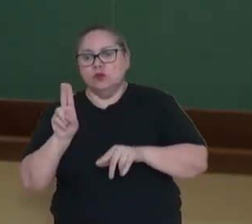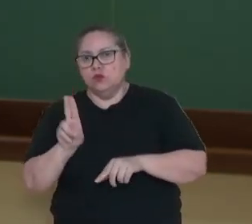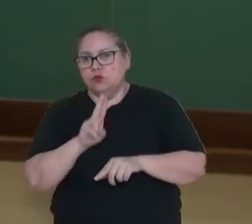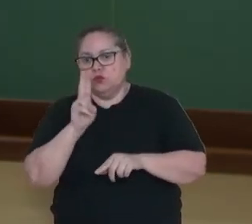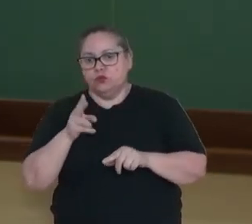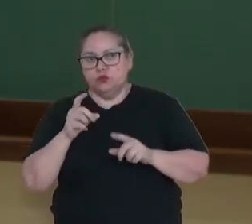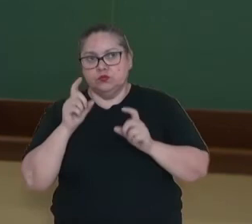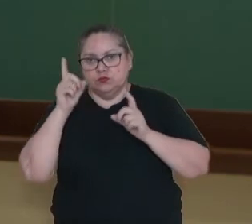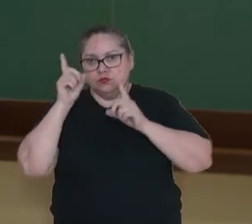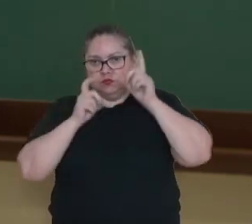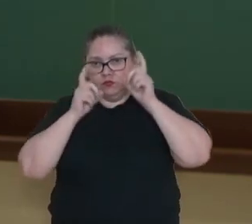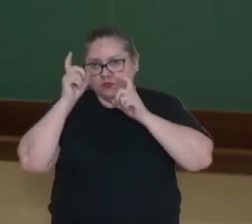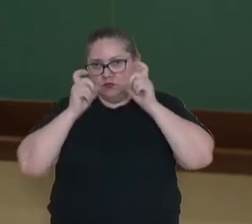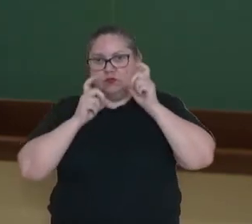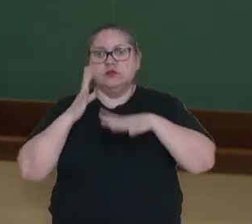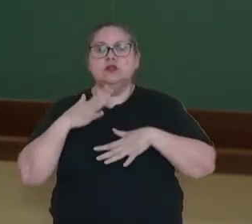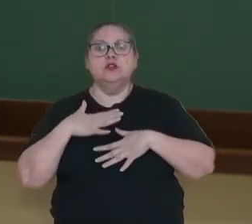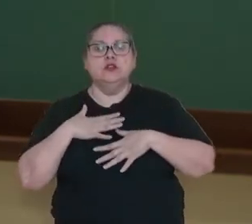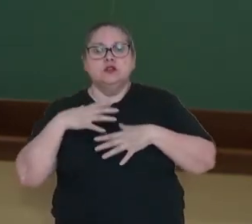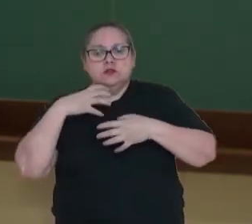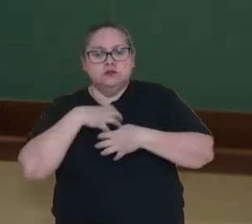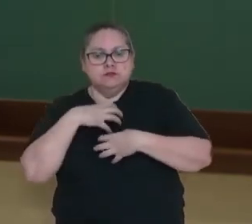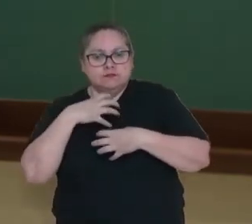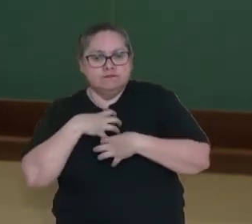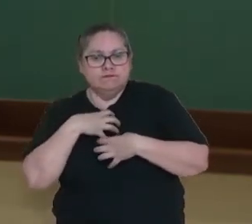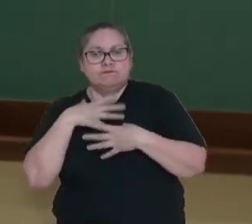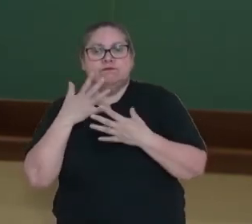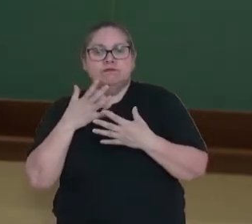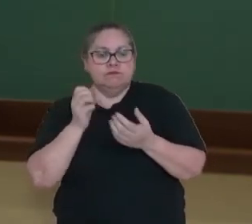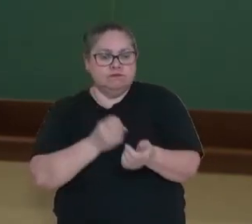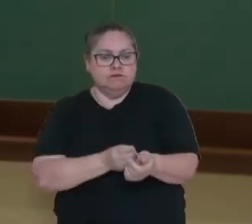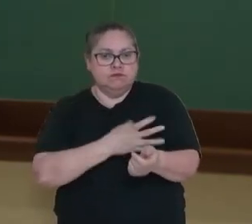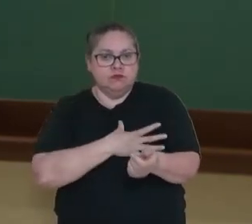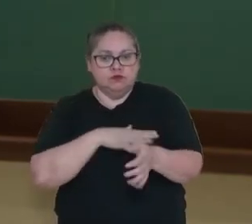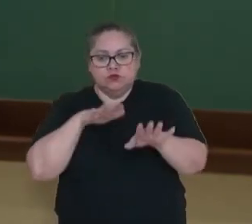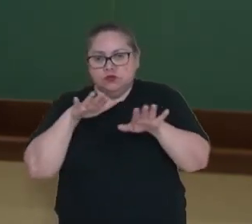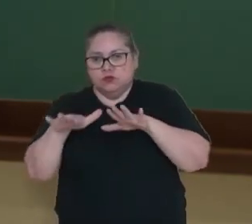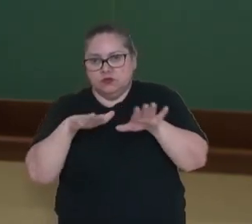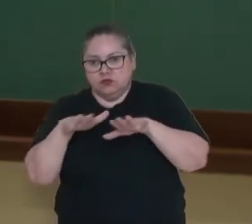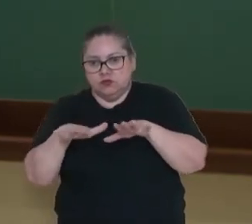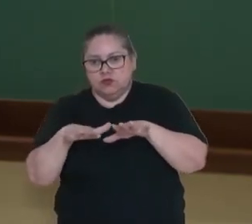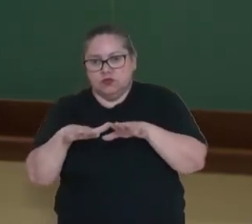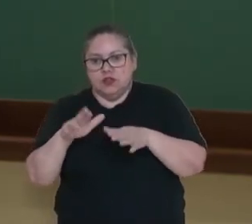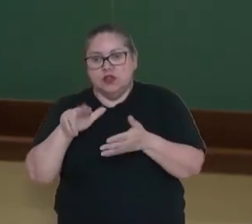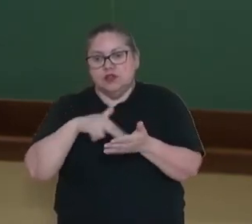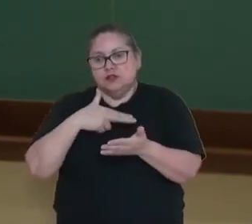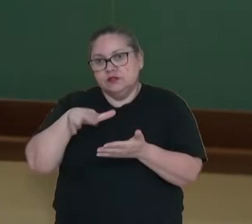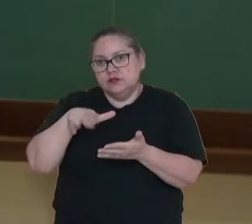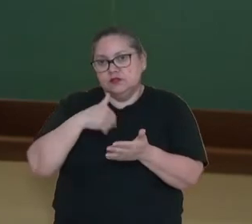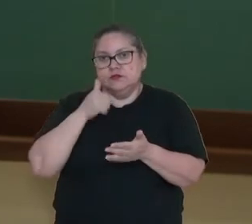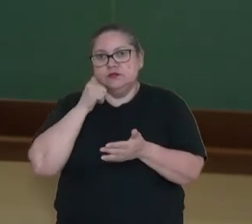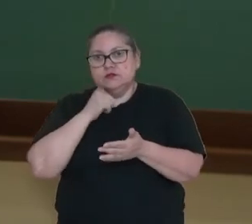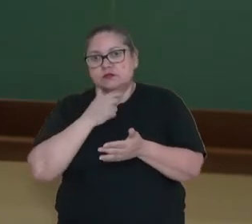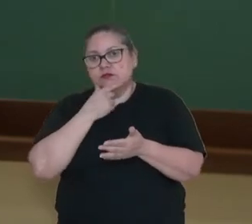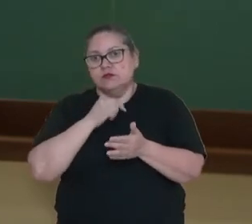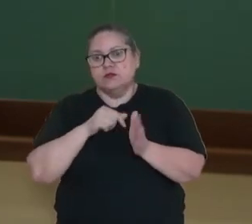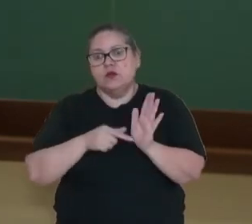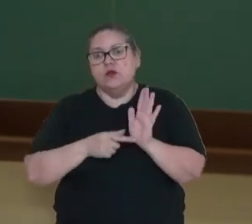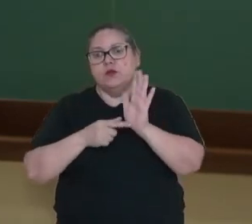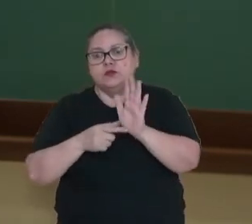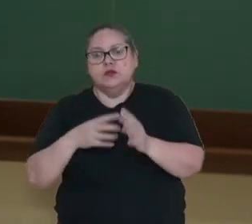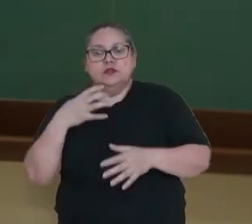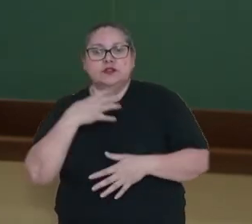da expressão facial, dos sentimentos e dos movimentos é que o dançarino transmite aquilo que ele